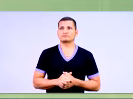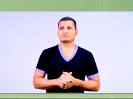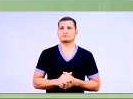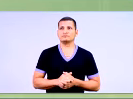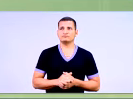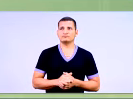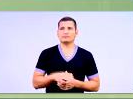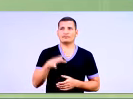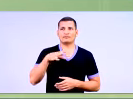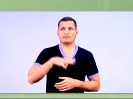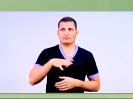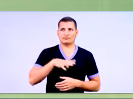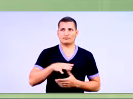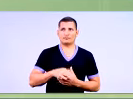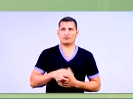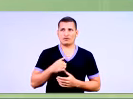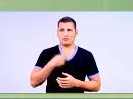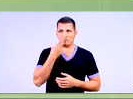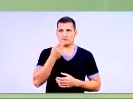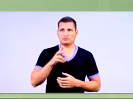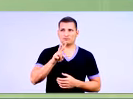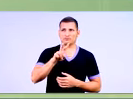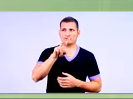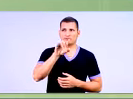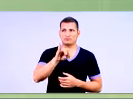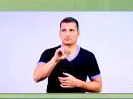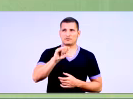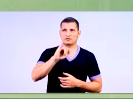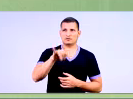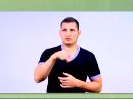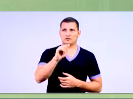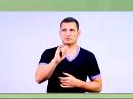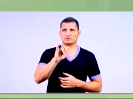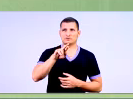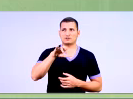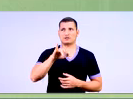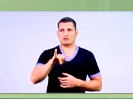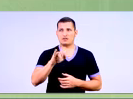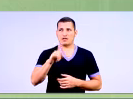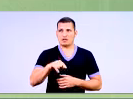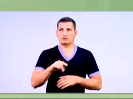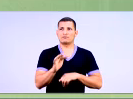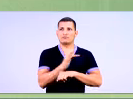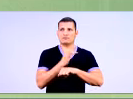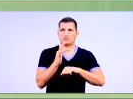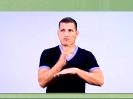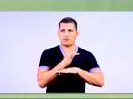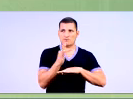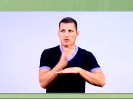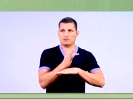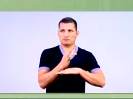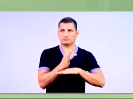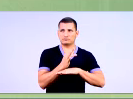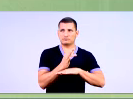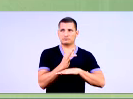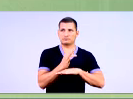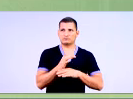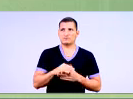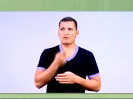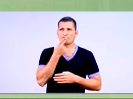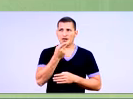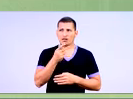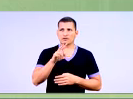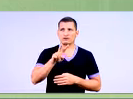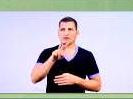Em português, eu falo viajarei, é mais formal. E falar